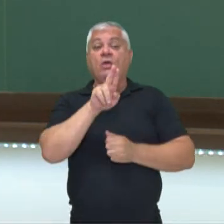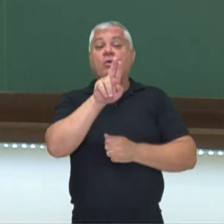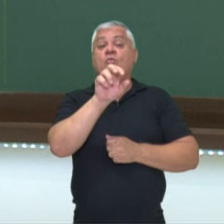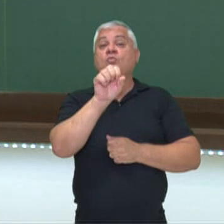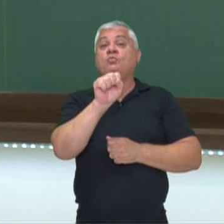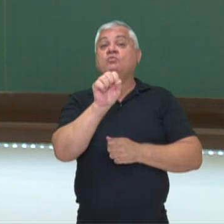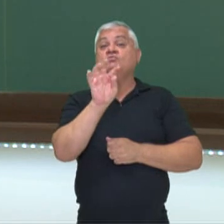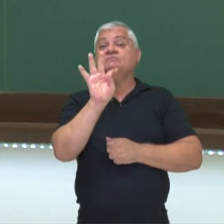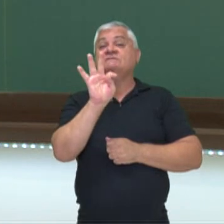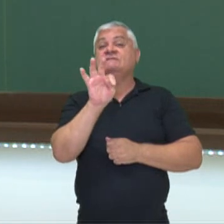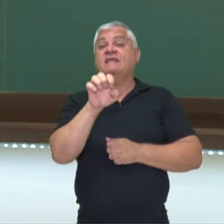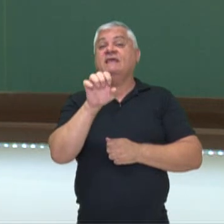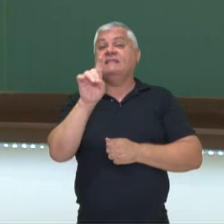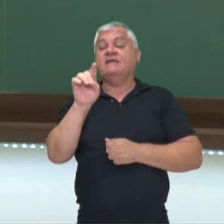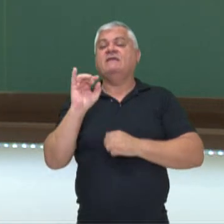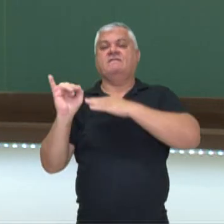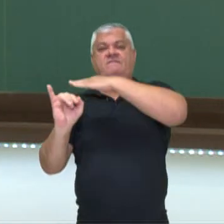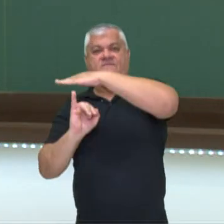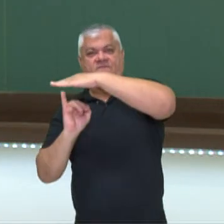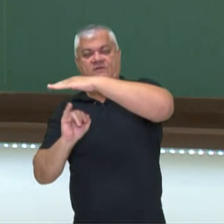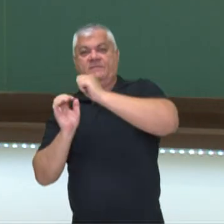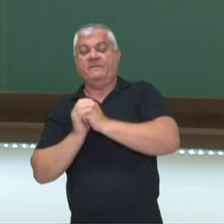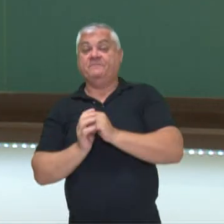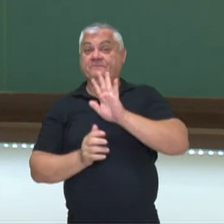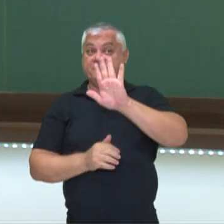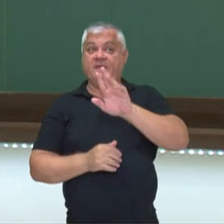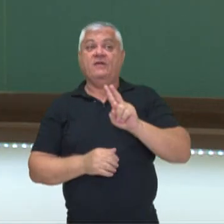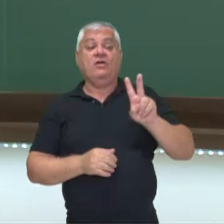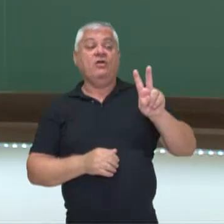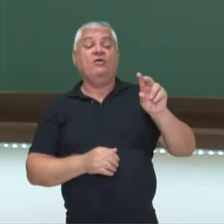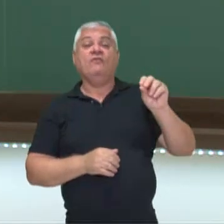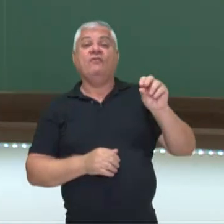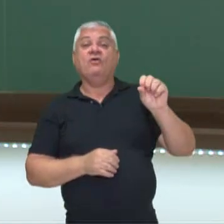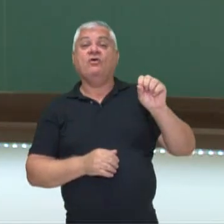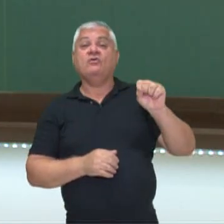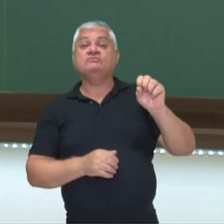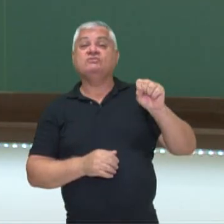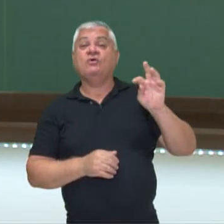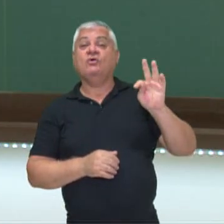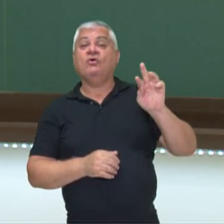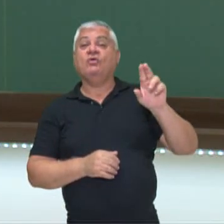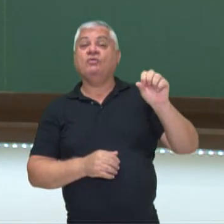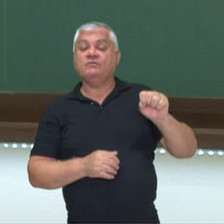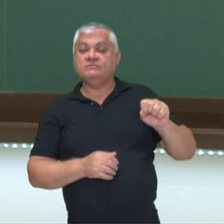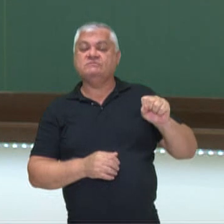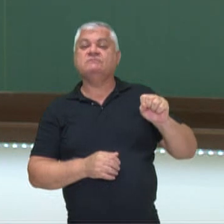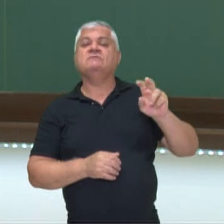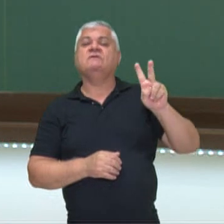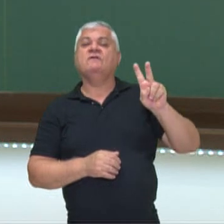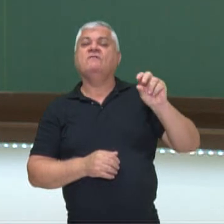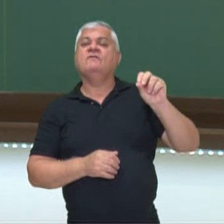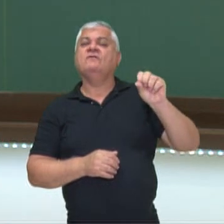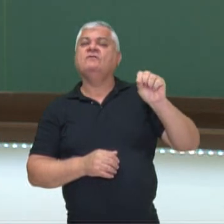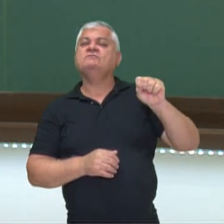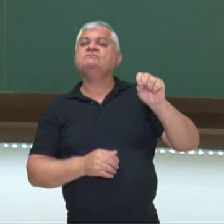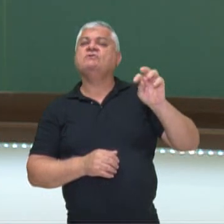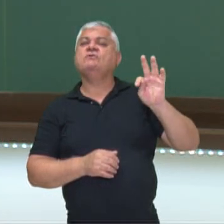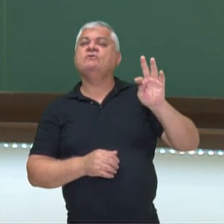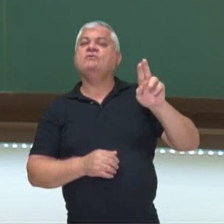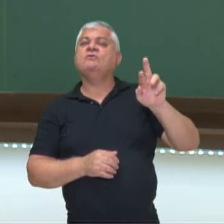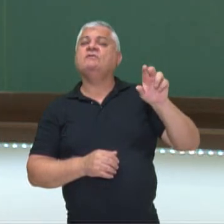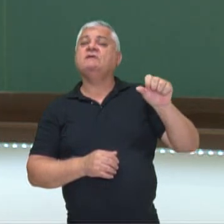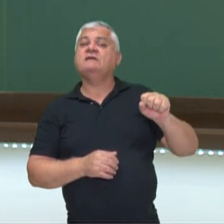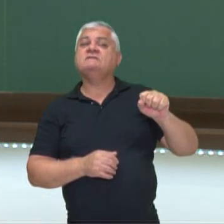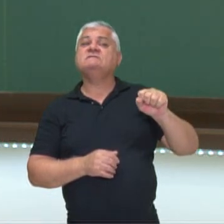é formal. Agora, vosotros e vosotras não se suele usar em Hispanoamérica.